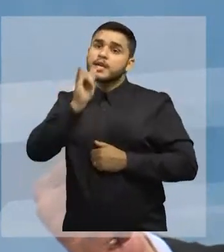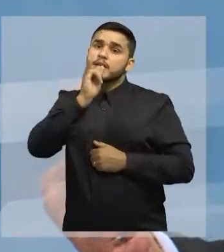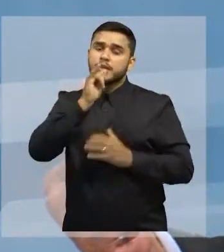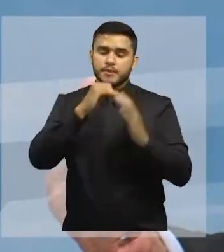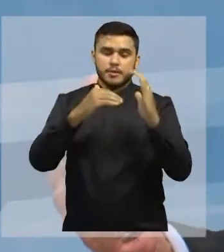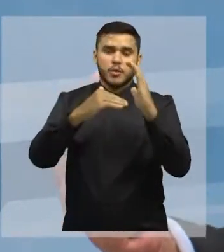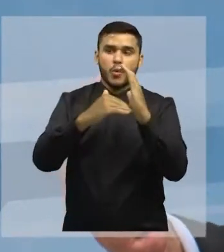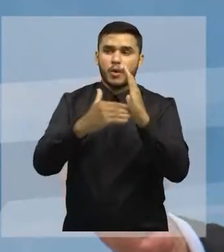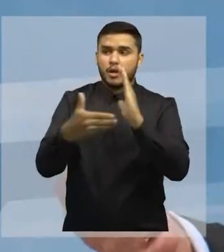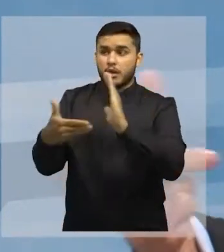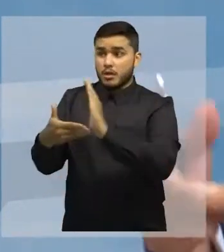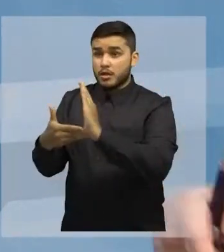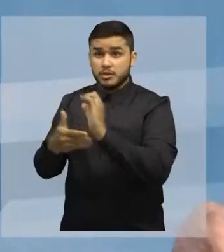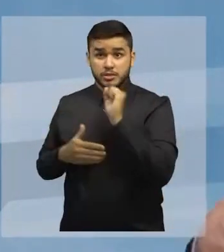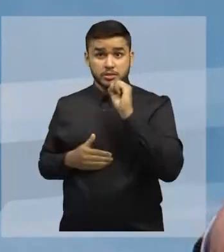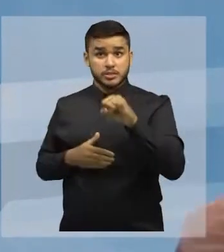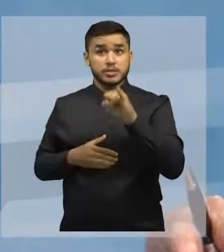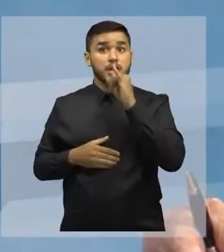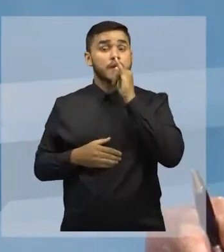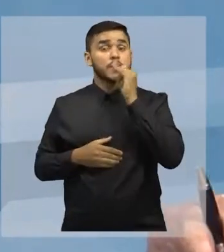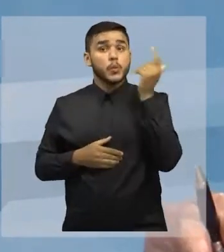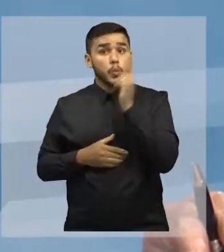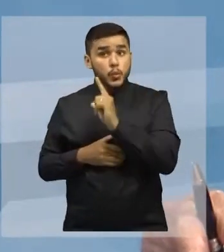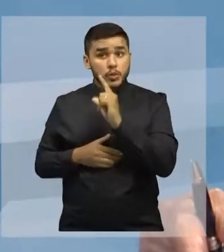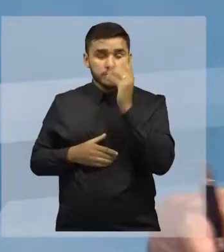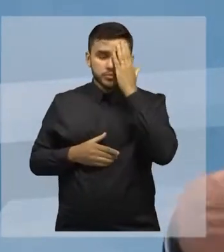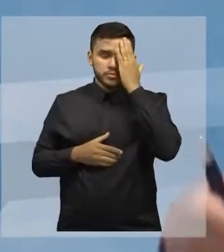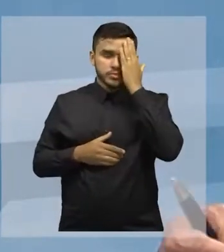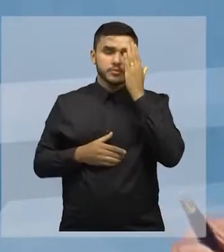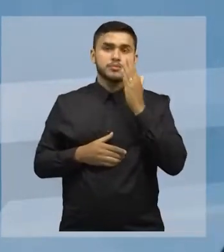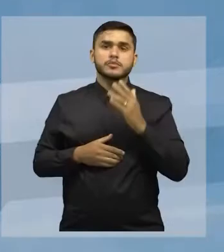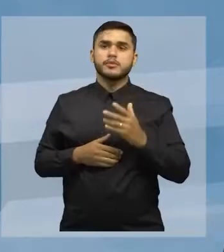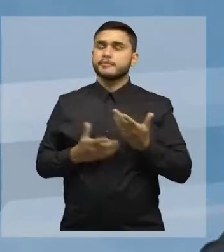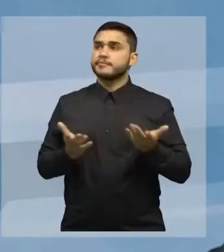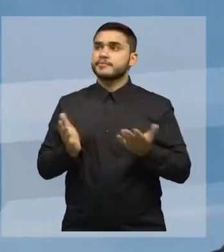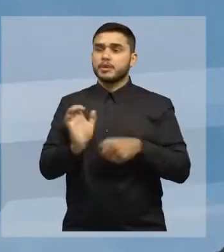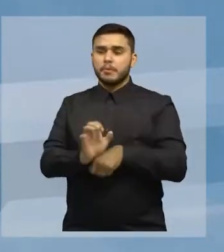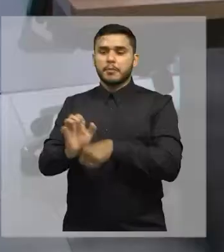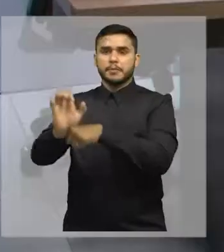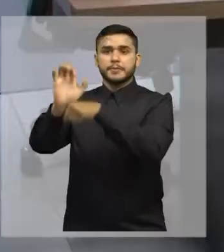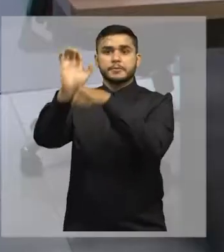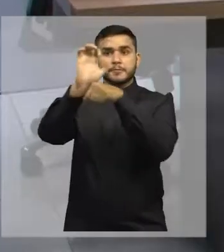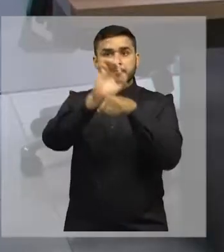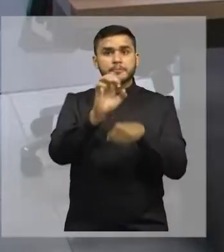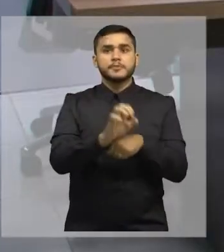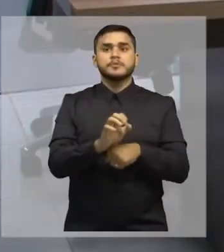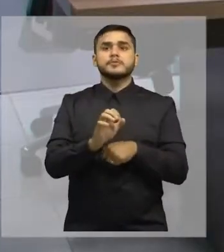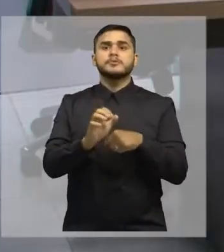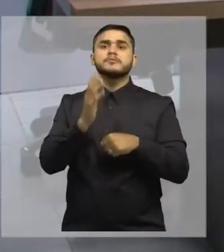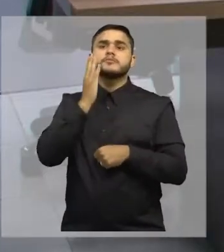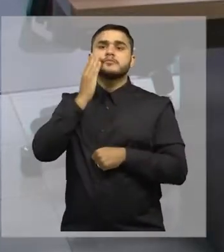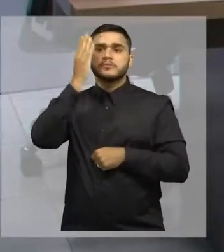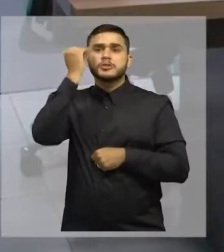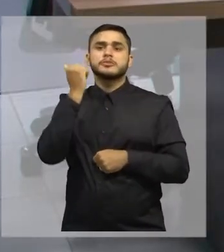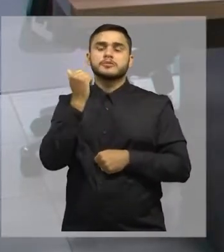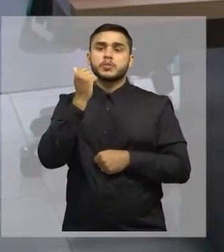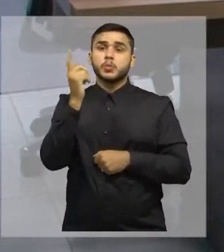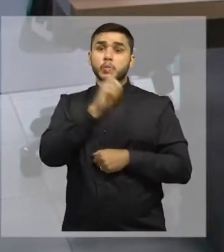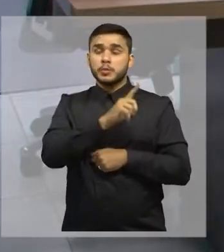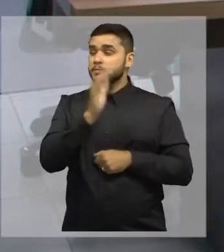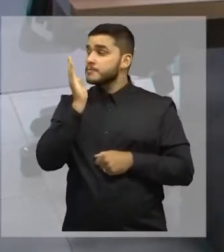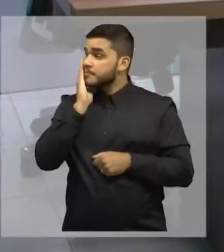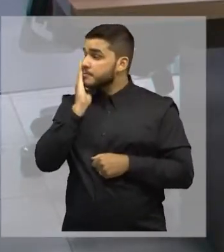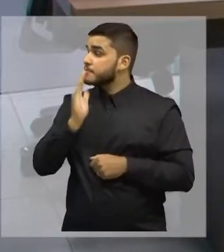certamente, se tivesse essas competências que uma federação, no sentido teórico da palavra, significa,